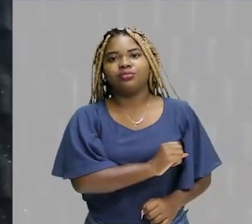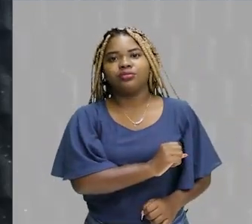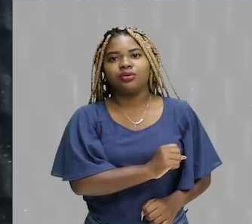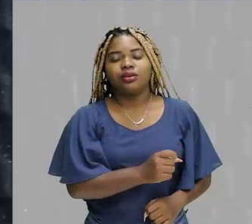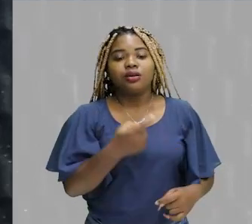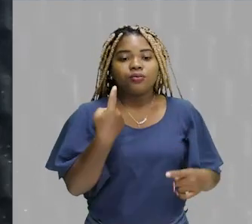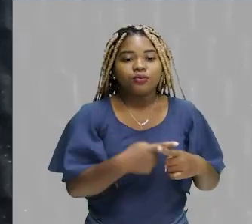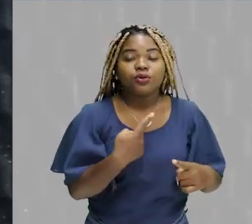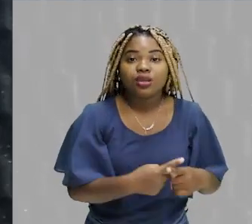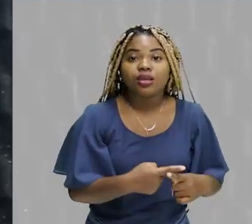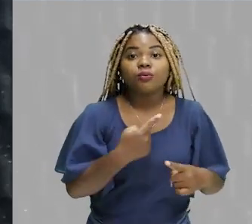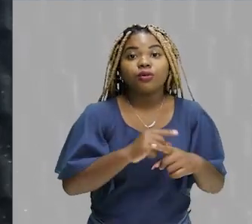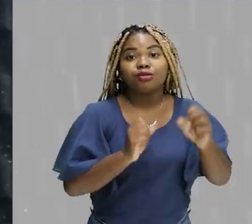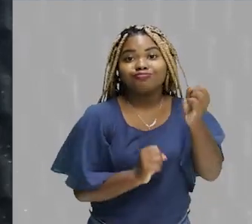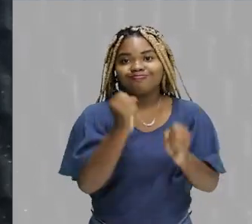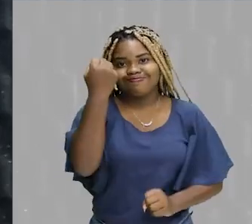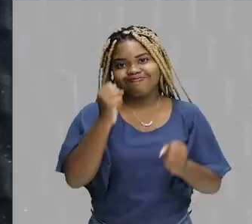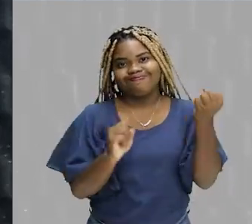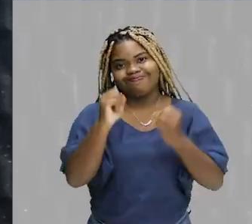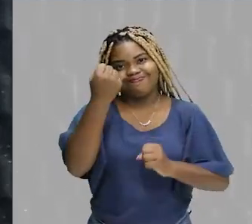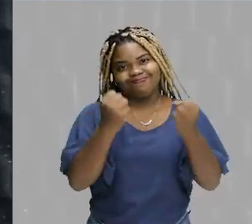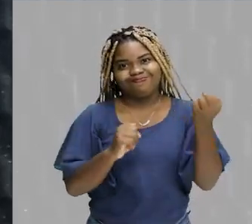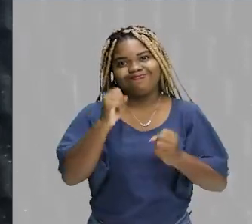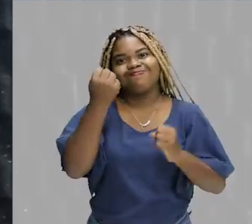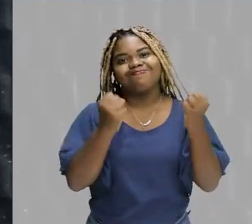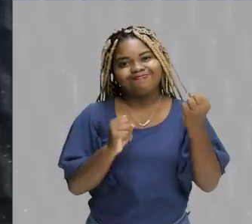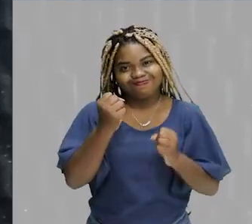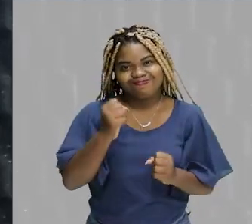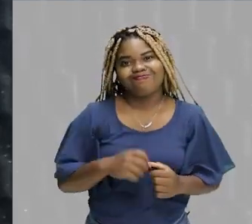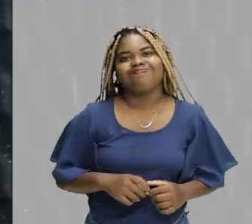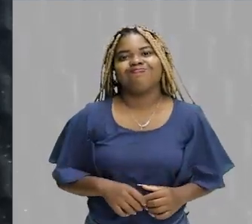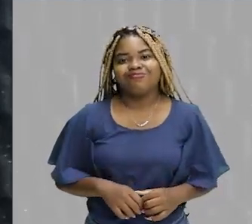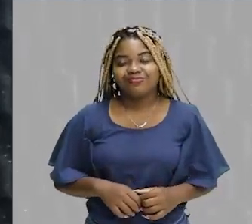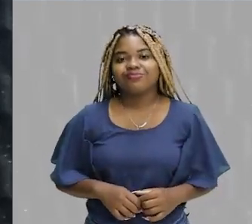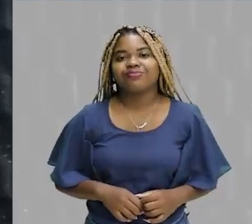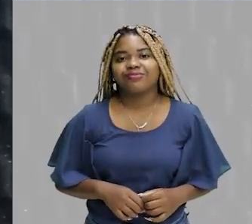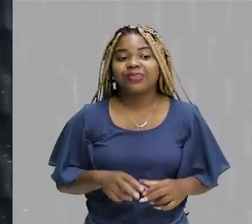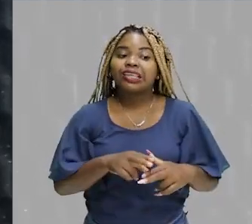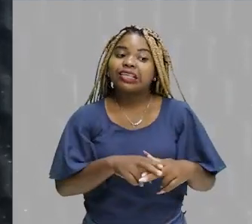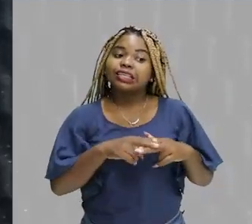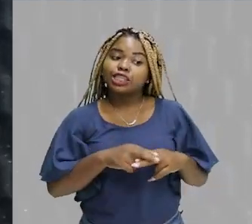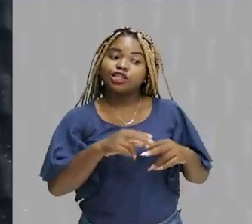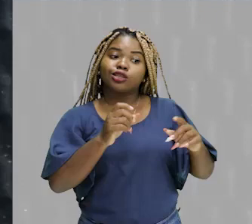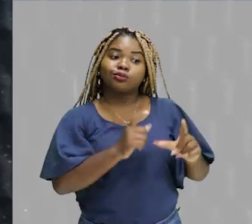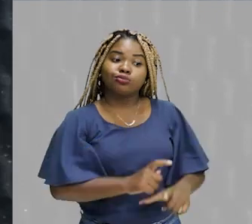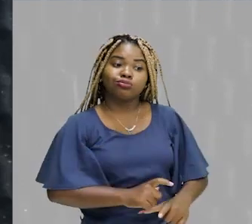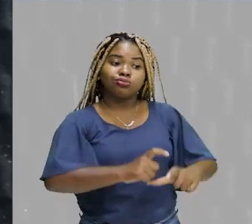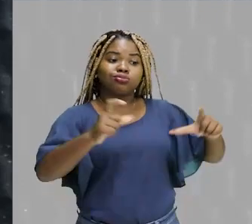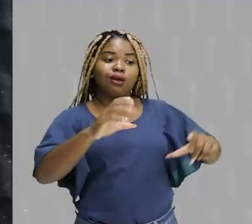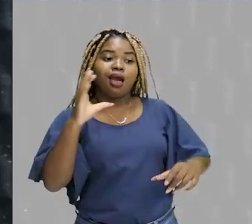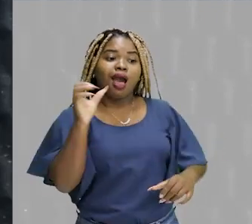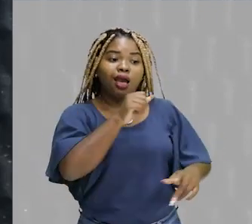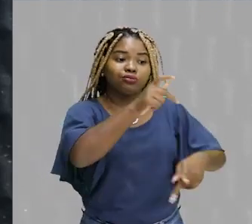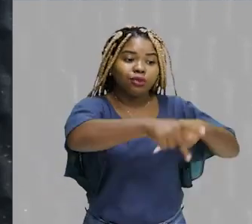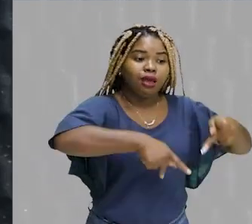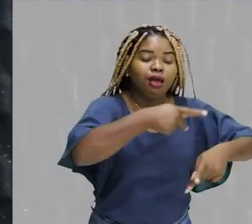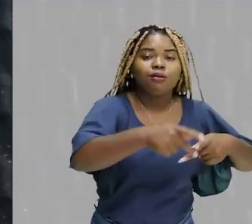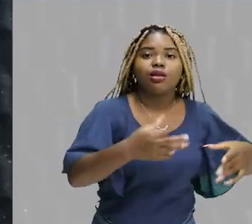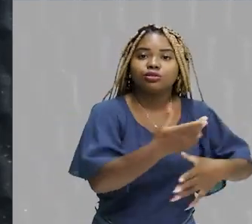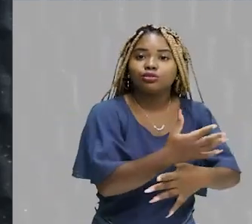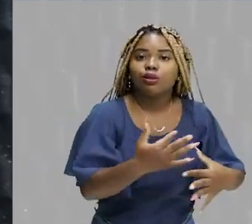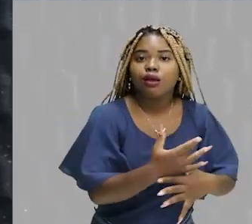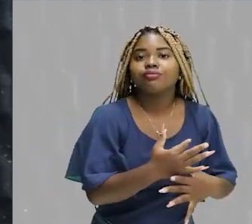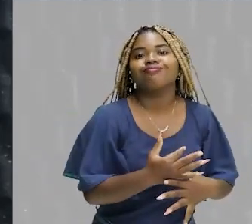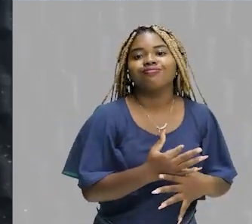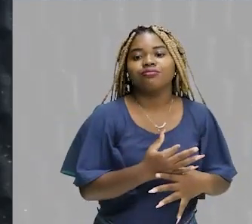principalmente da indústria, do processo de industrialização. Então teve um crescimento muito rápido, muito acelerado. E eles